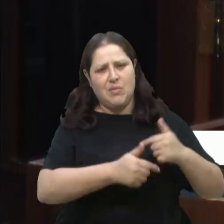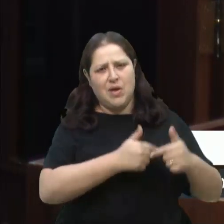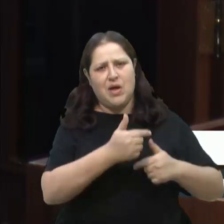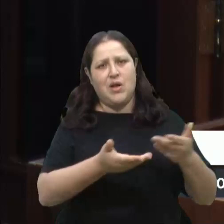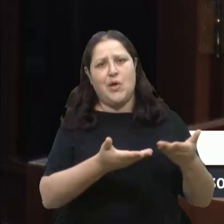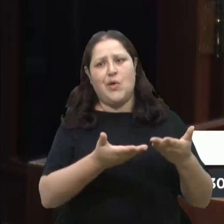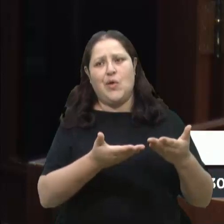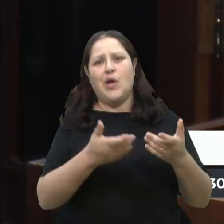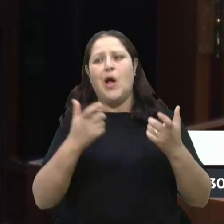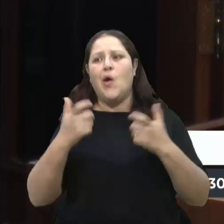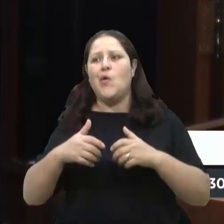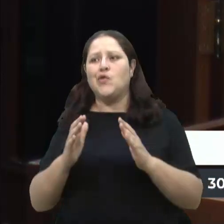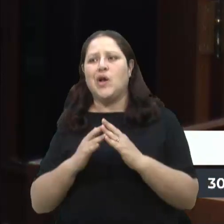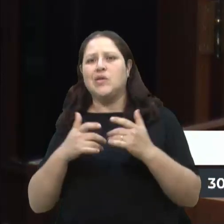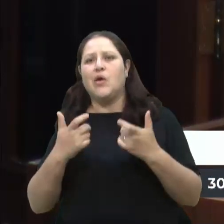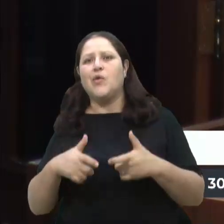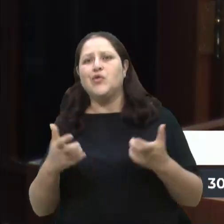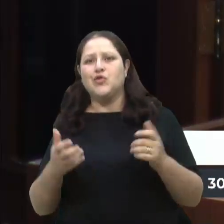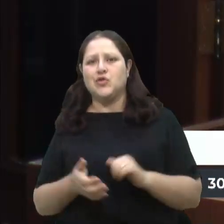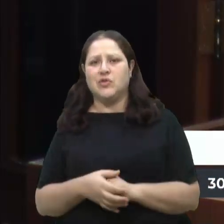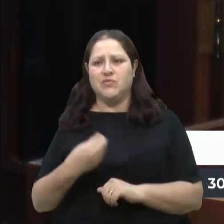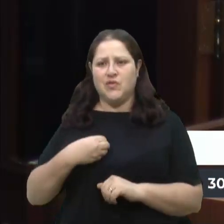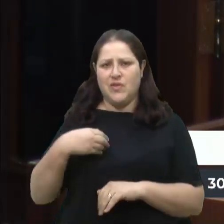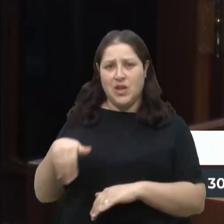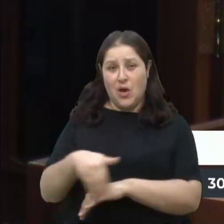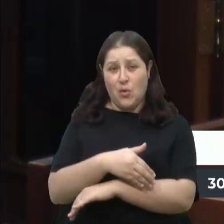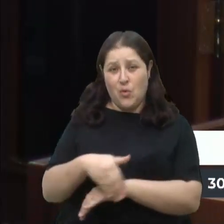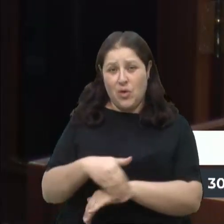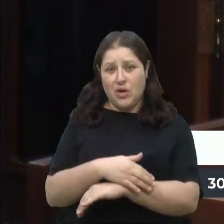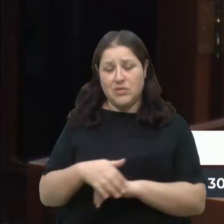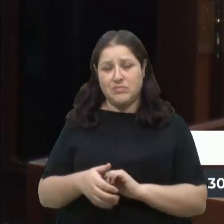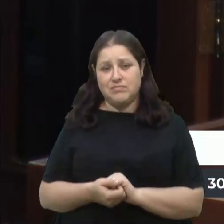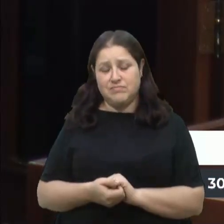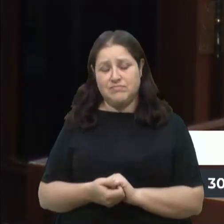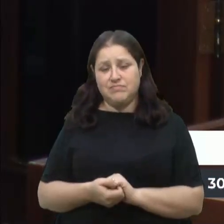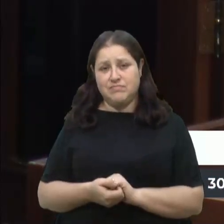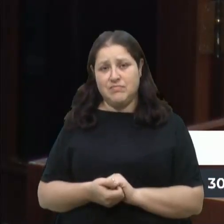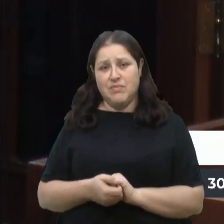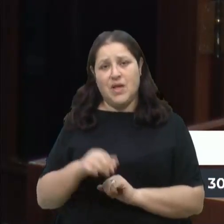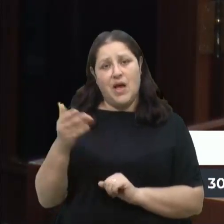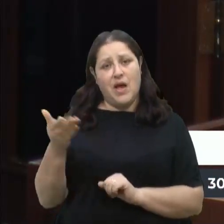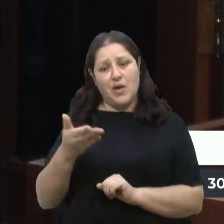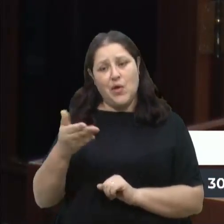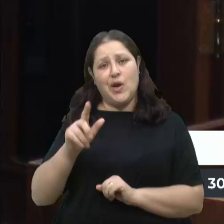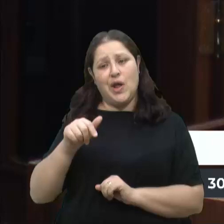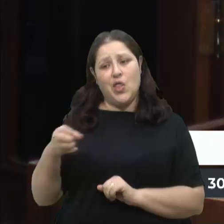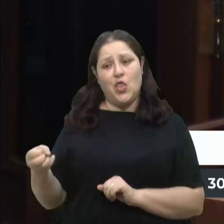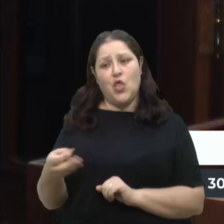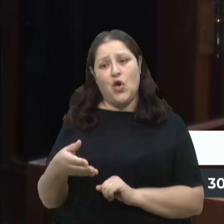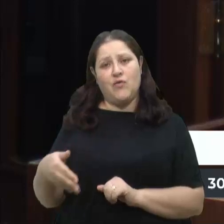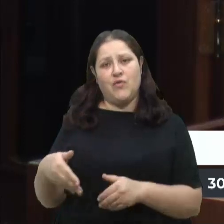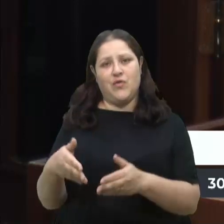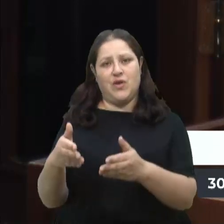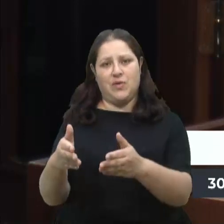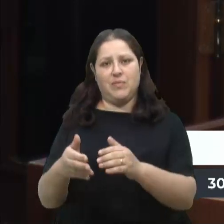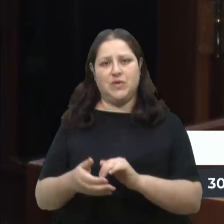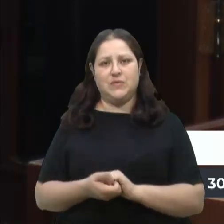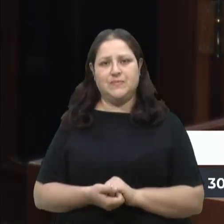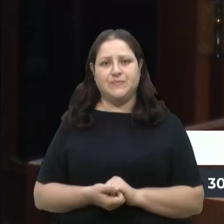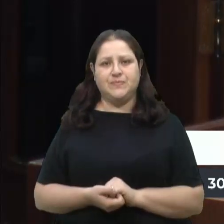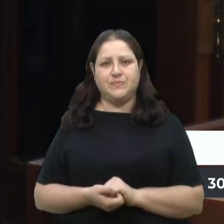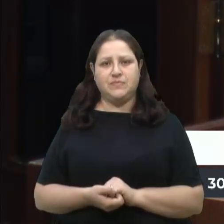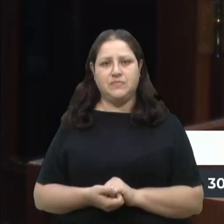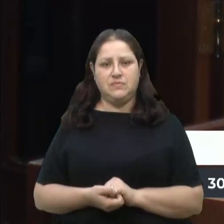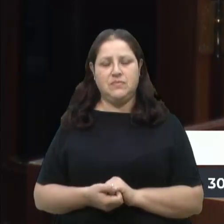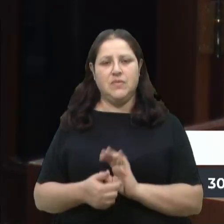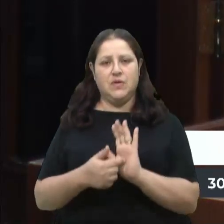entendendo que não, mas esse é o novo rumo, né, que a gente está tomando. Então eu gostaria de mostrar